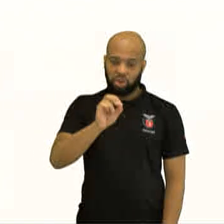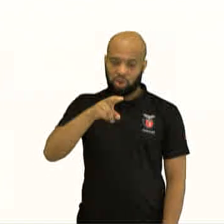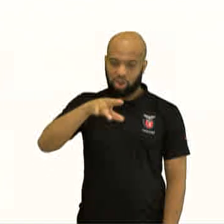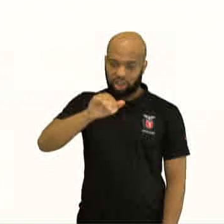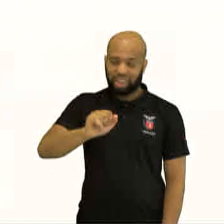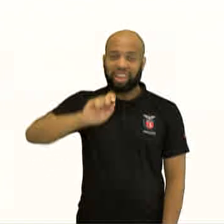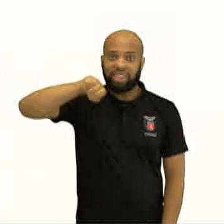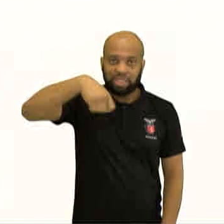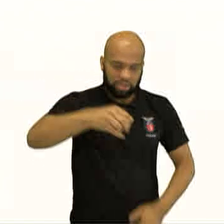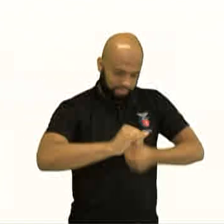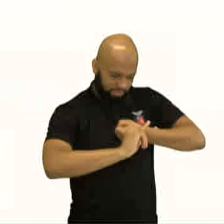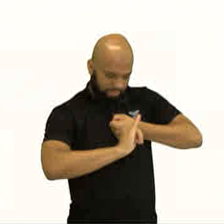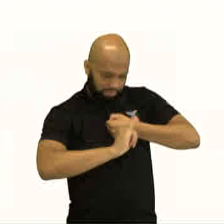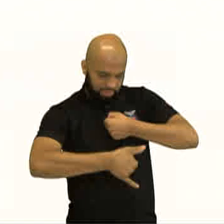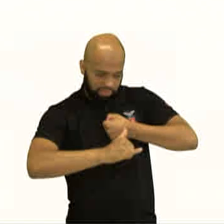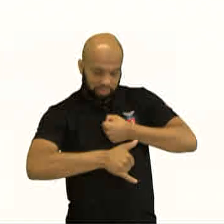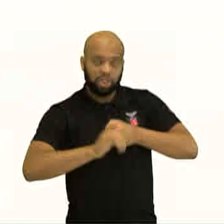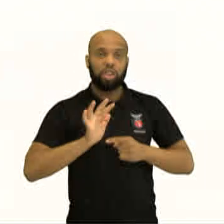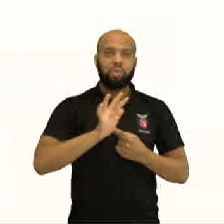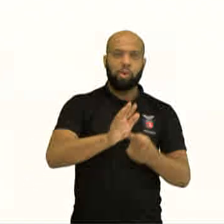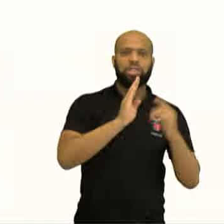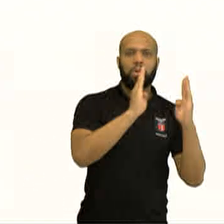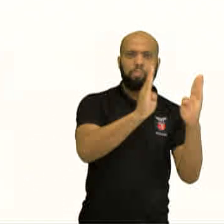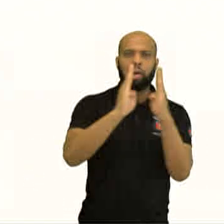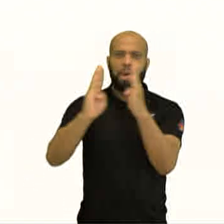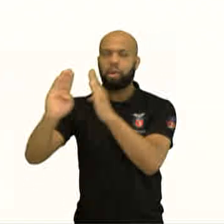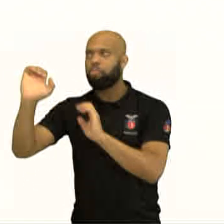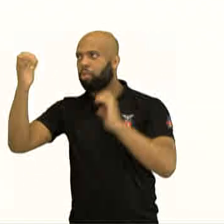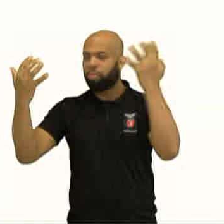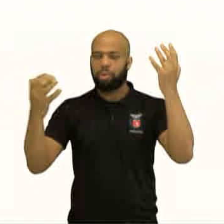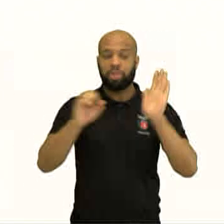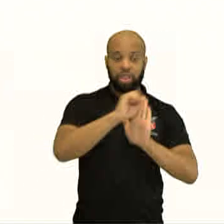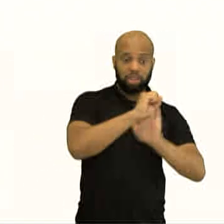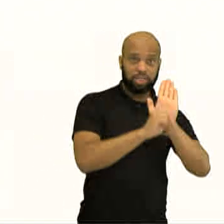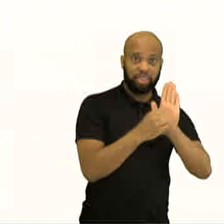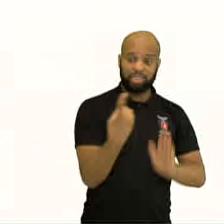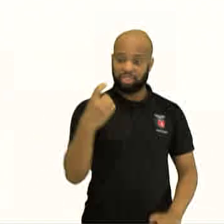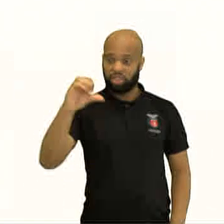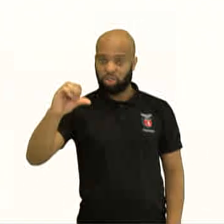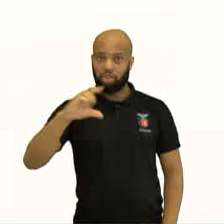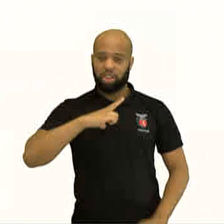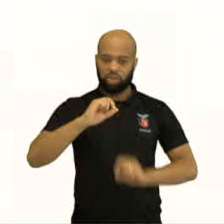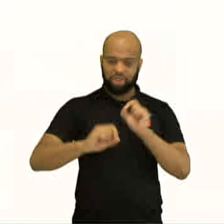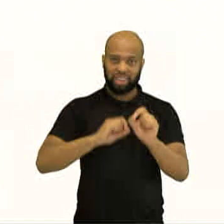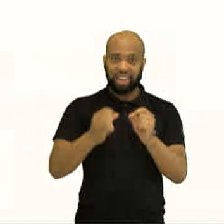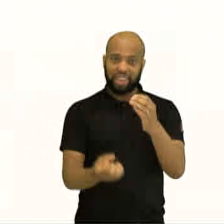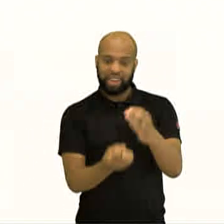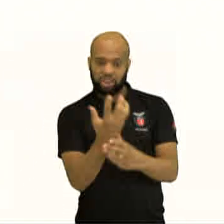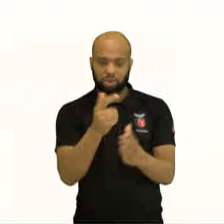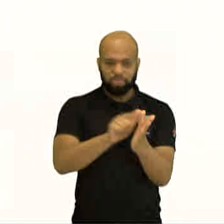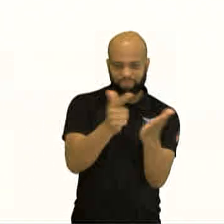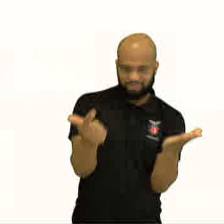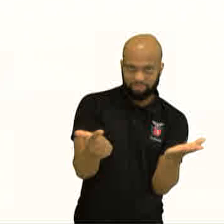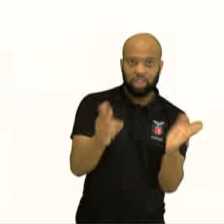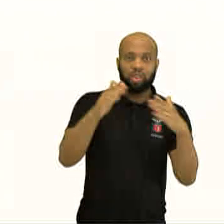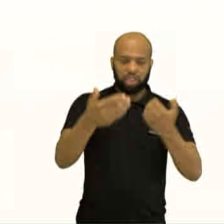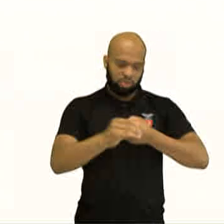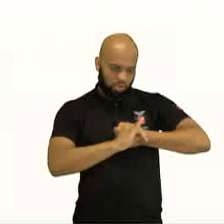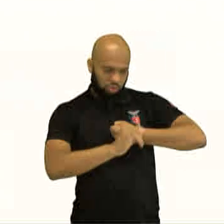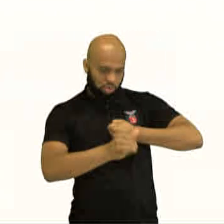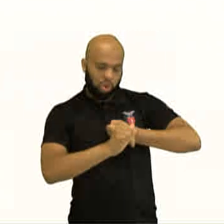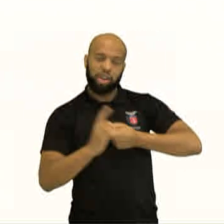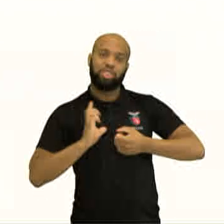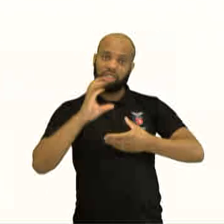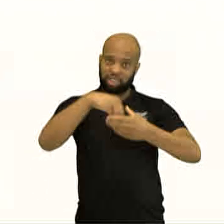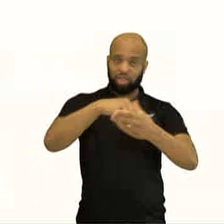registro cronológico de eventos. No século XIX, com o desenvolvimento da imprensa, a crônica passou a fazer parte dos